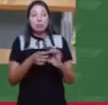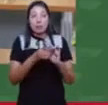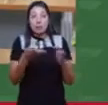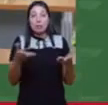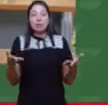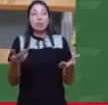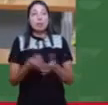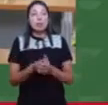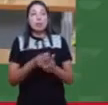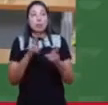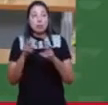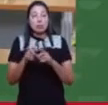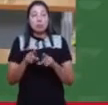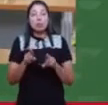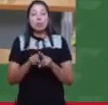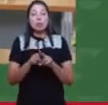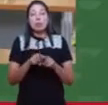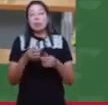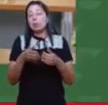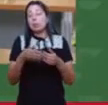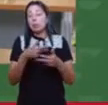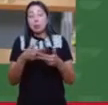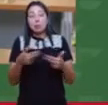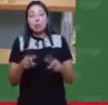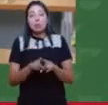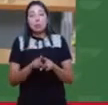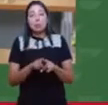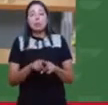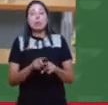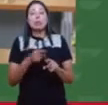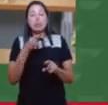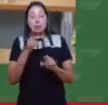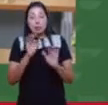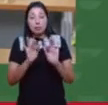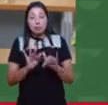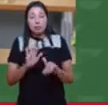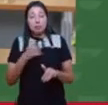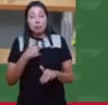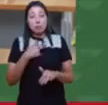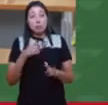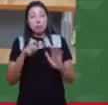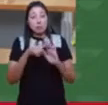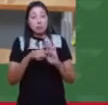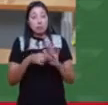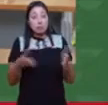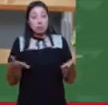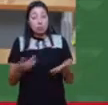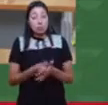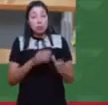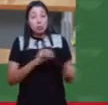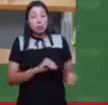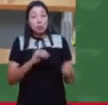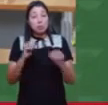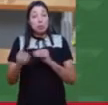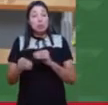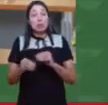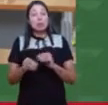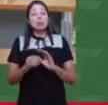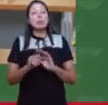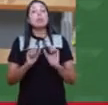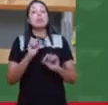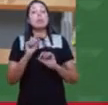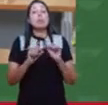aí para abordar o tema que quiserem abordar nas considerações finais do nosso programa de hoje, que fala sobre as alterações em